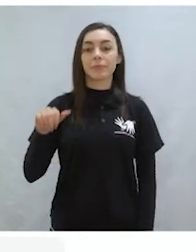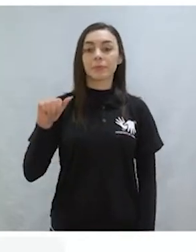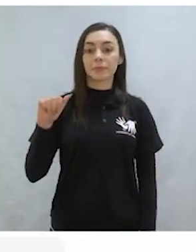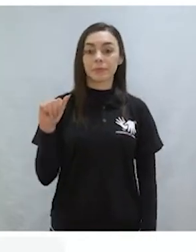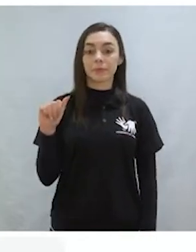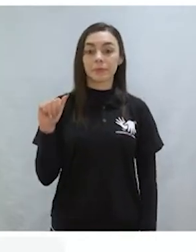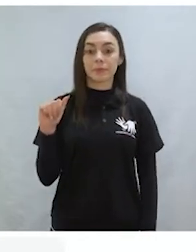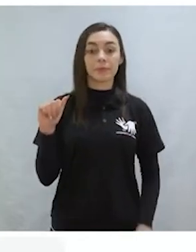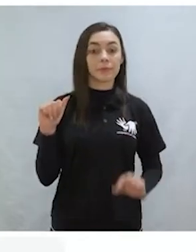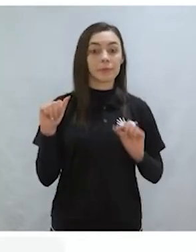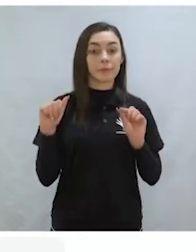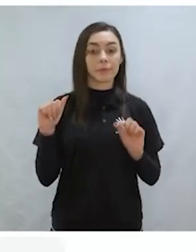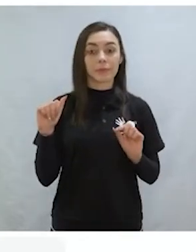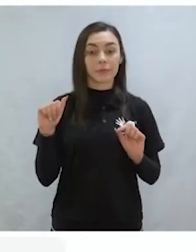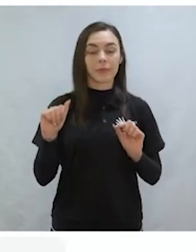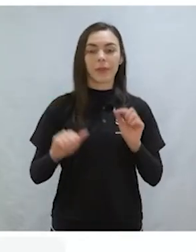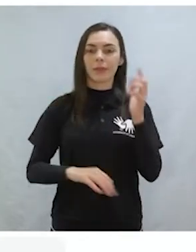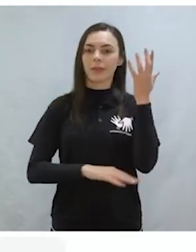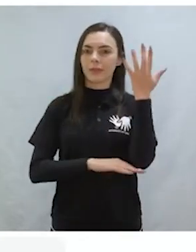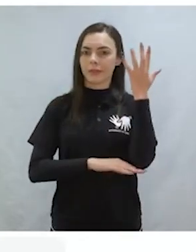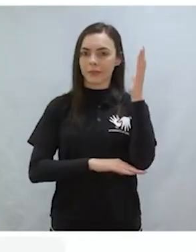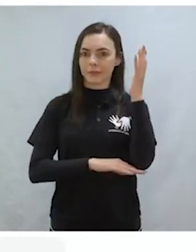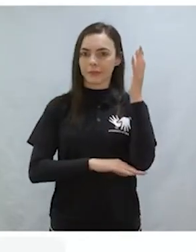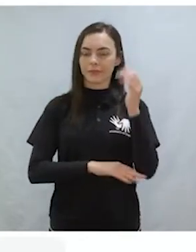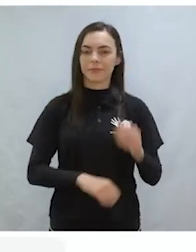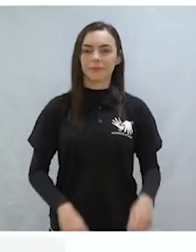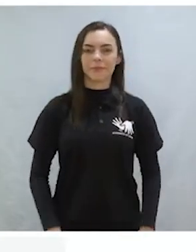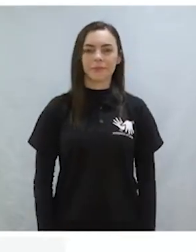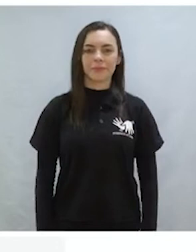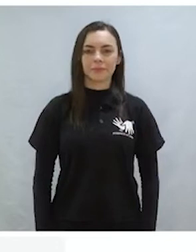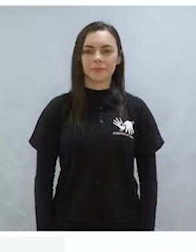A de árvore.